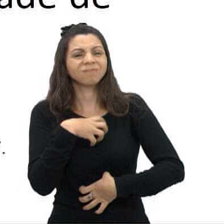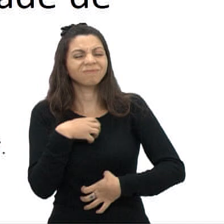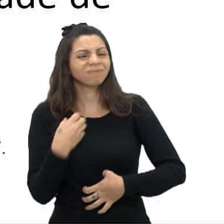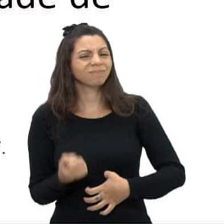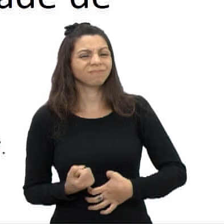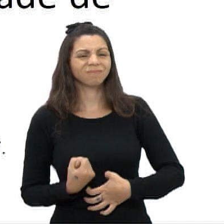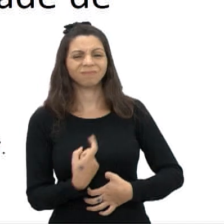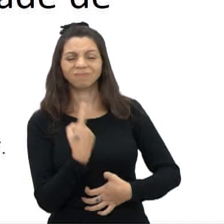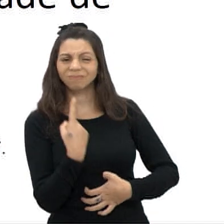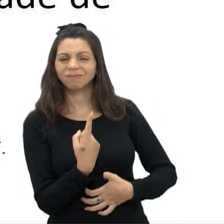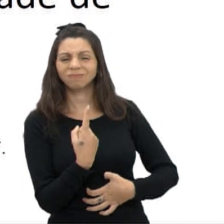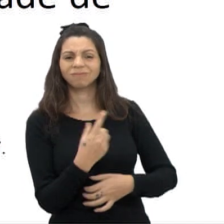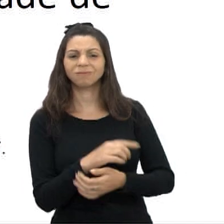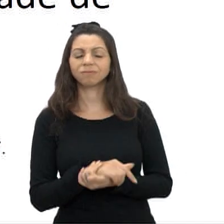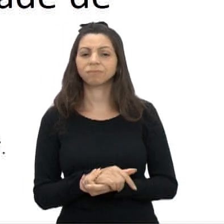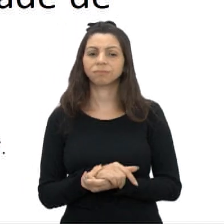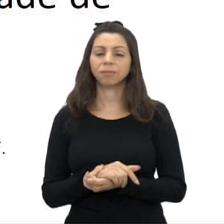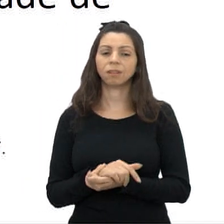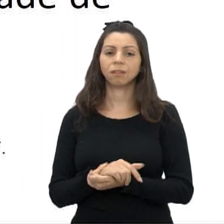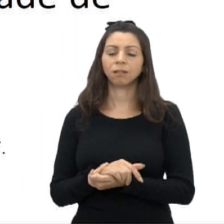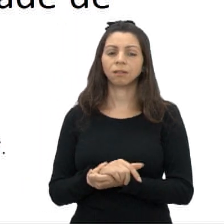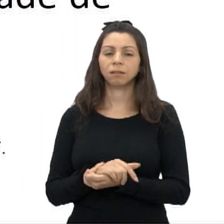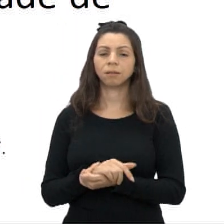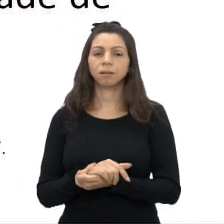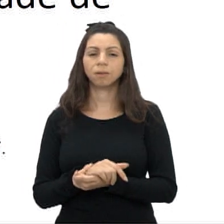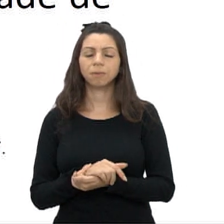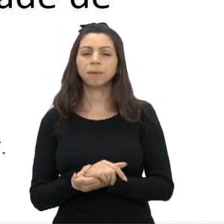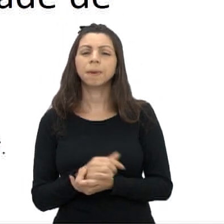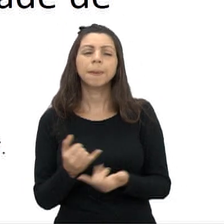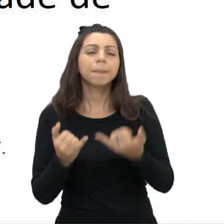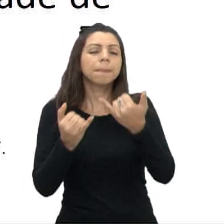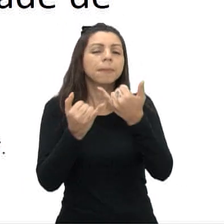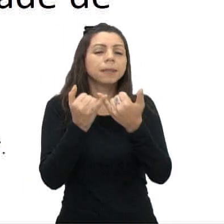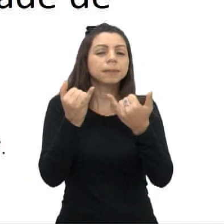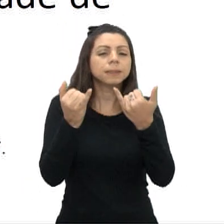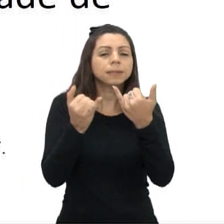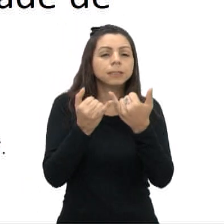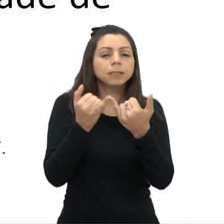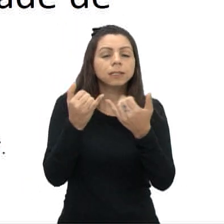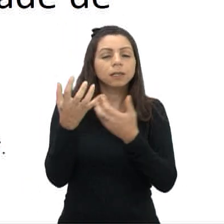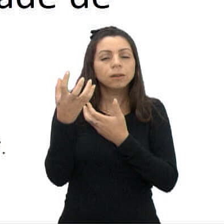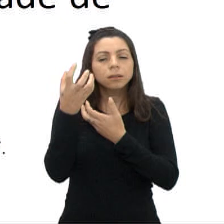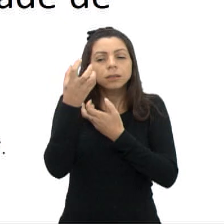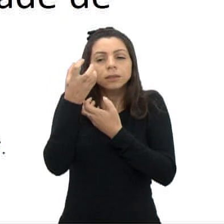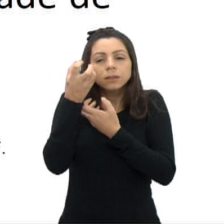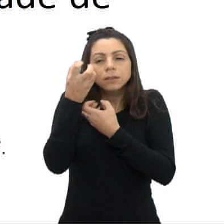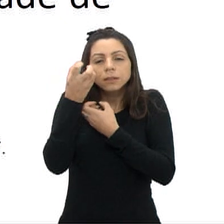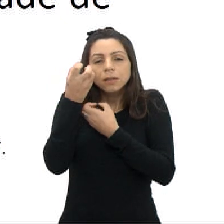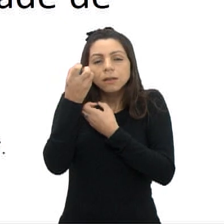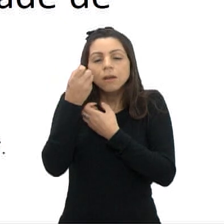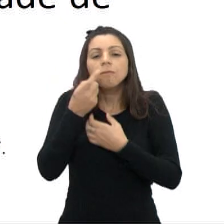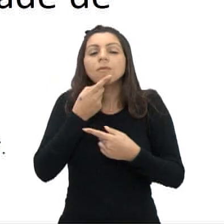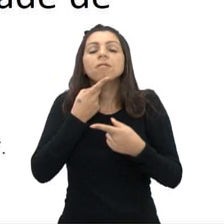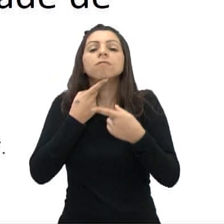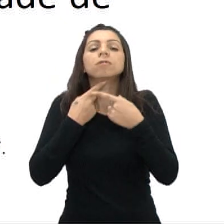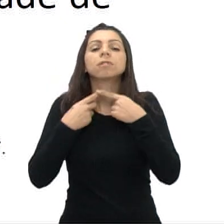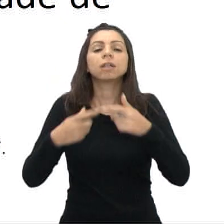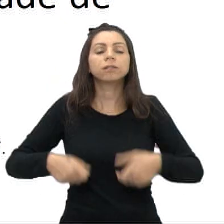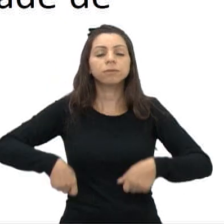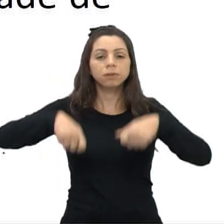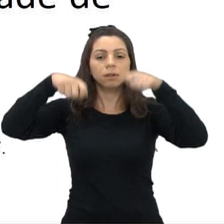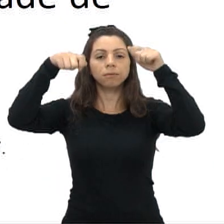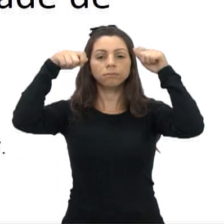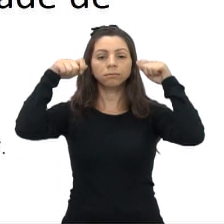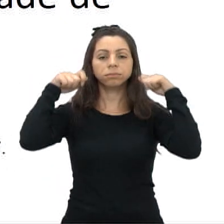esquisita das naves. Foi me dando sono, uma vontade de me encolher debaixo das